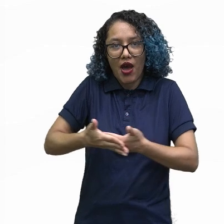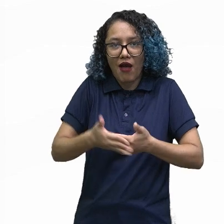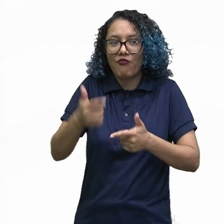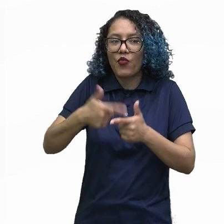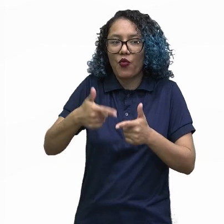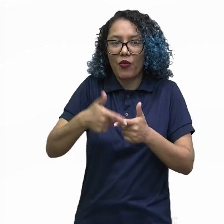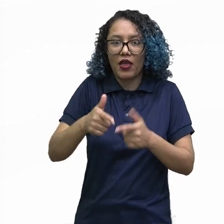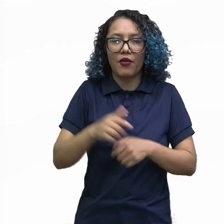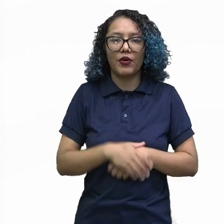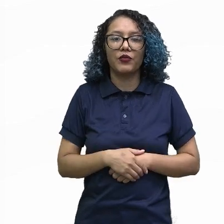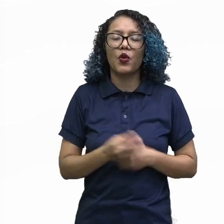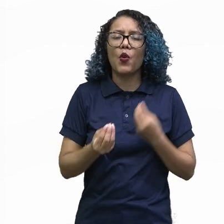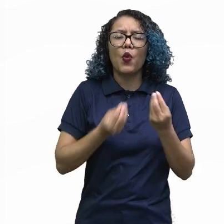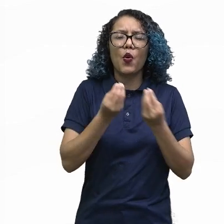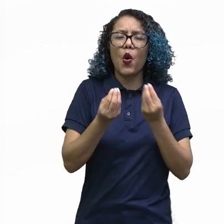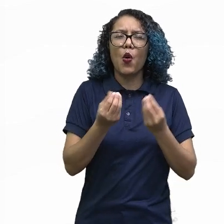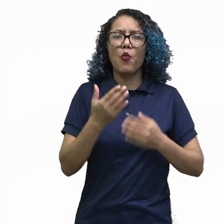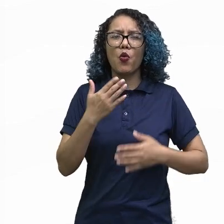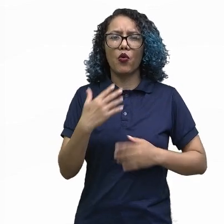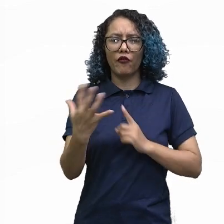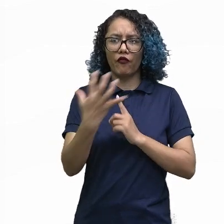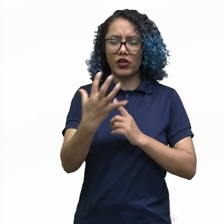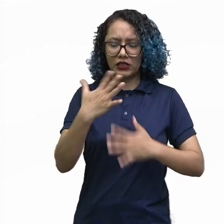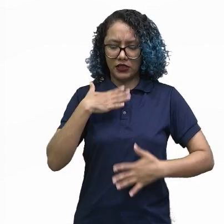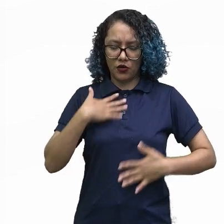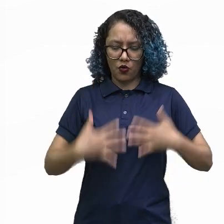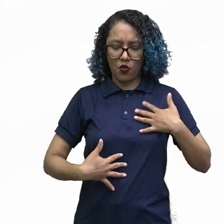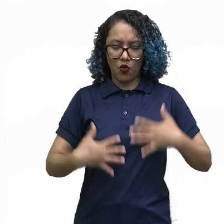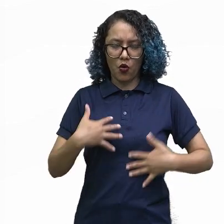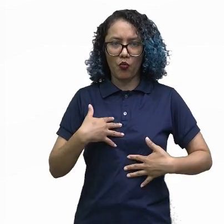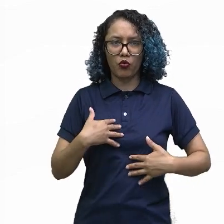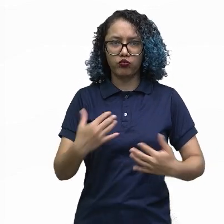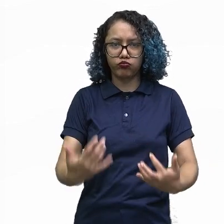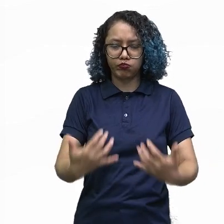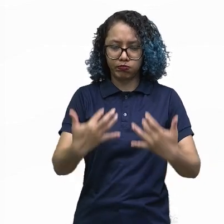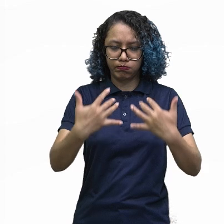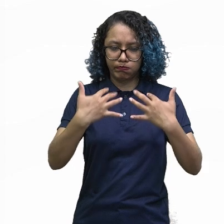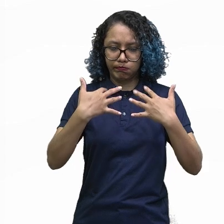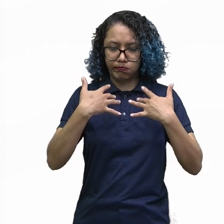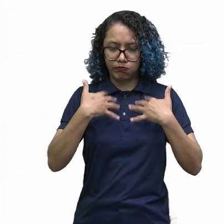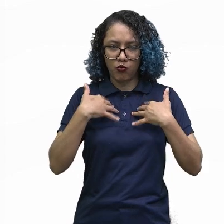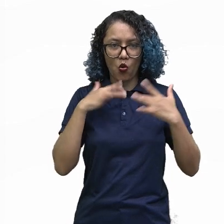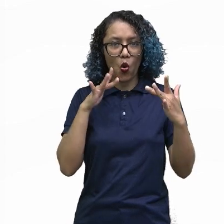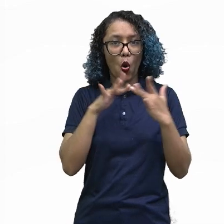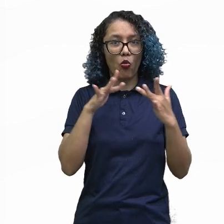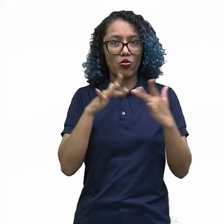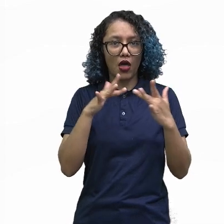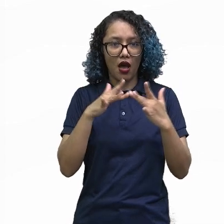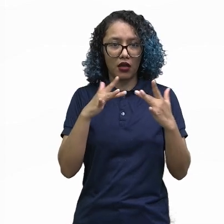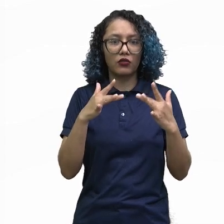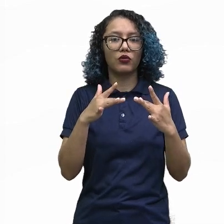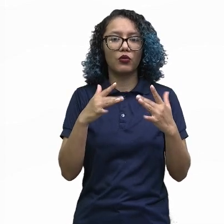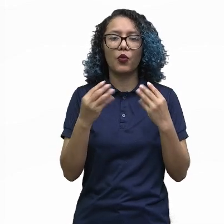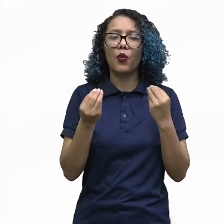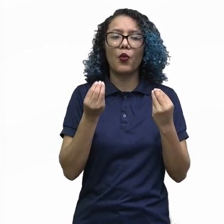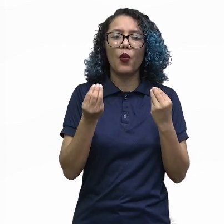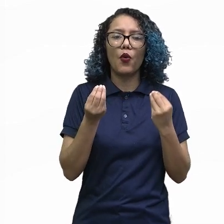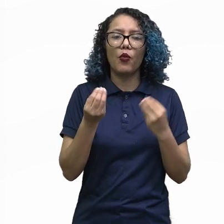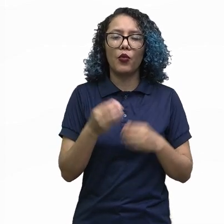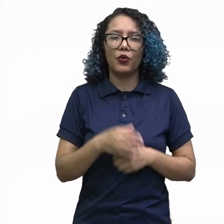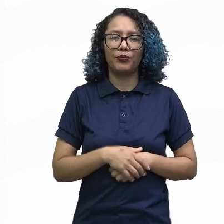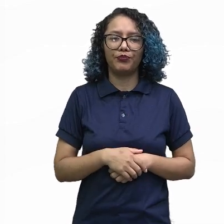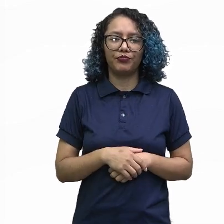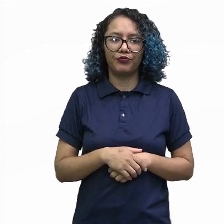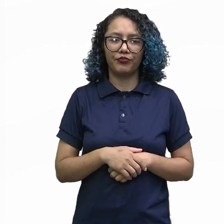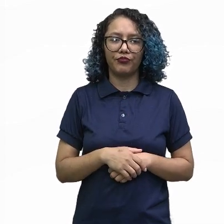césio 37 no corpo, né? Então, quando ele entra ali em contato com o nosso corpo, ele se comporta